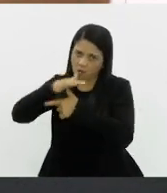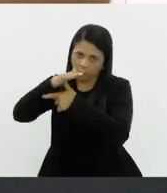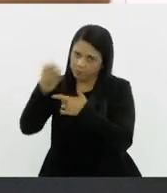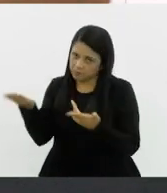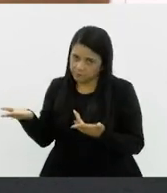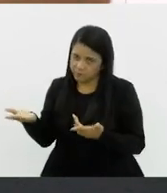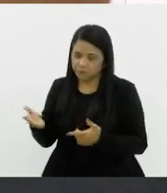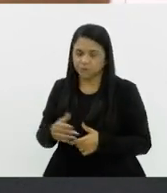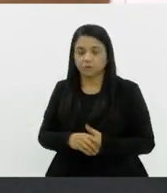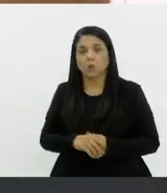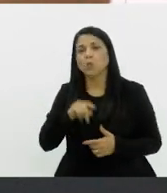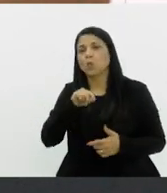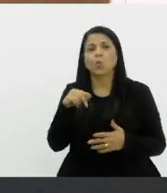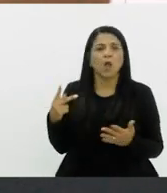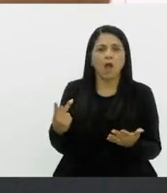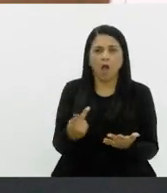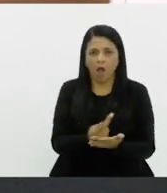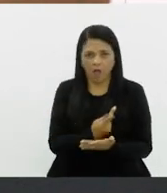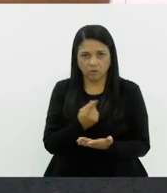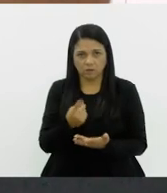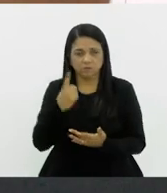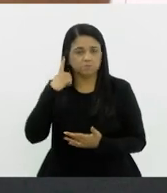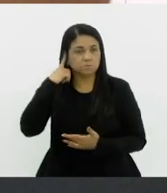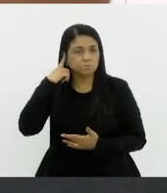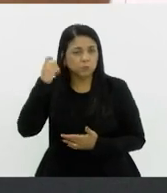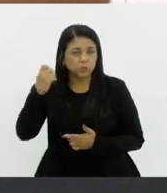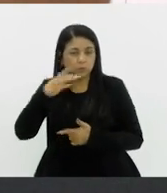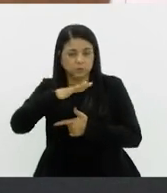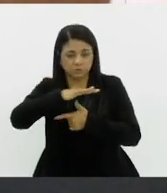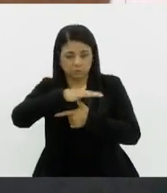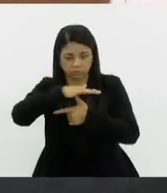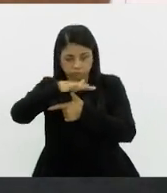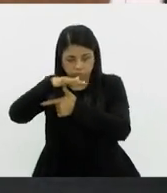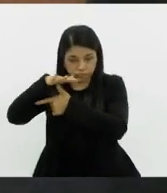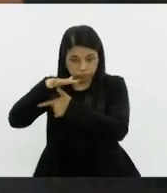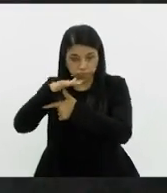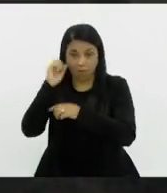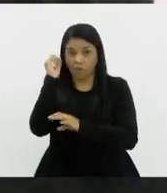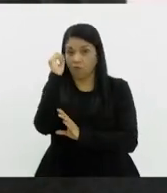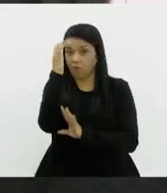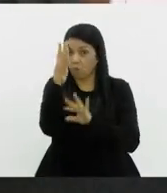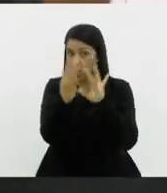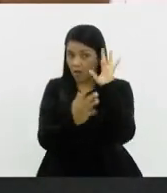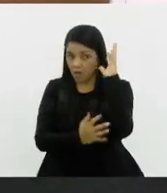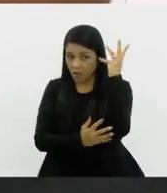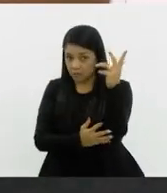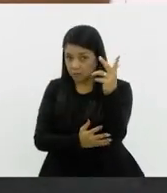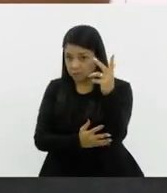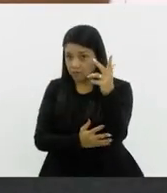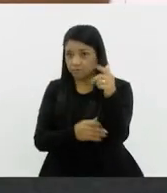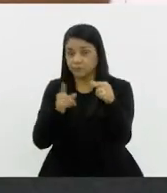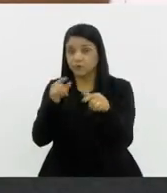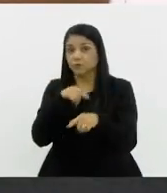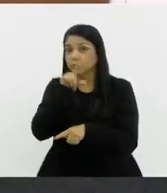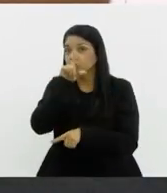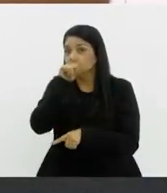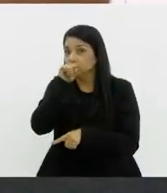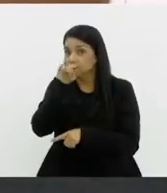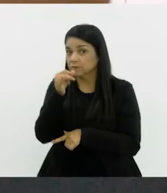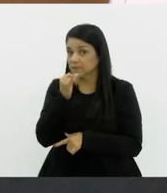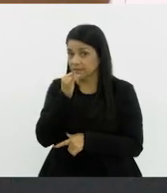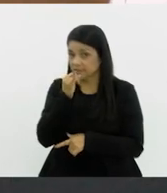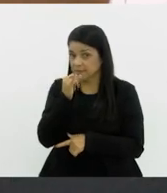que pode acontecer quando você tem uma poluição sonora em cima da floresta? Eu vou dar só um exemplo dos pássaros.